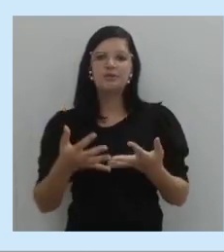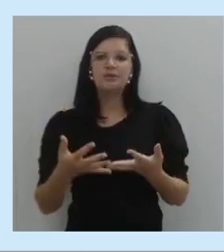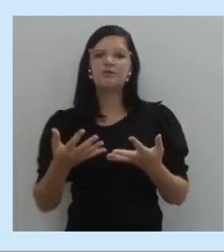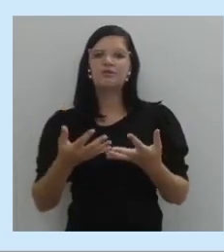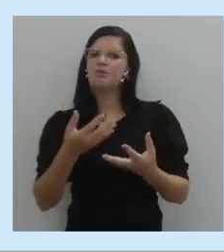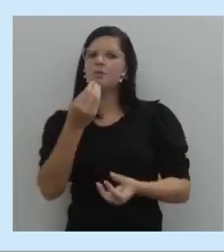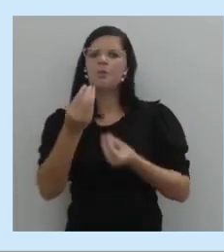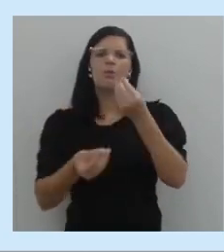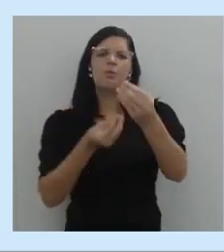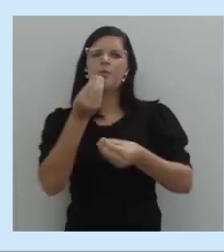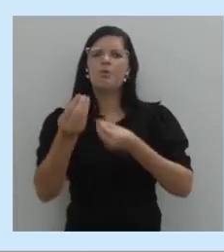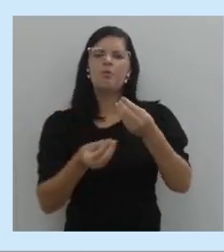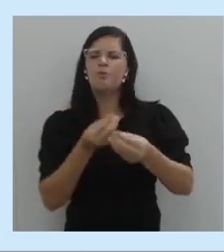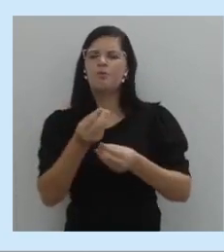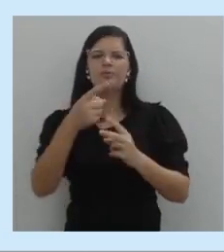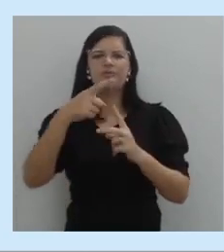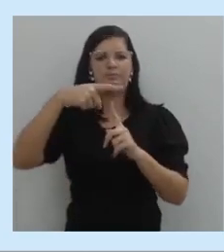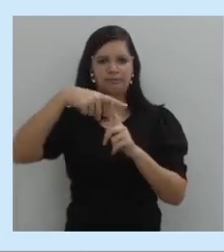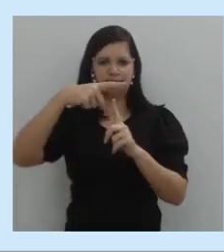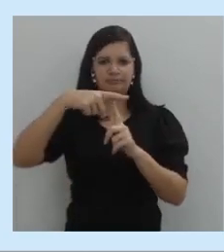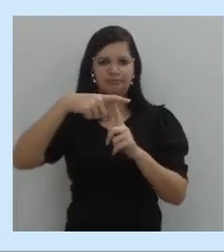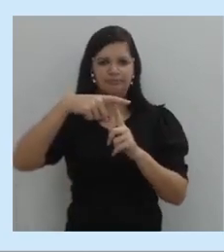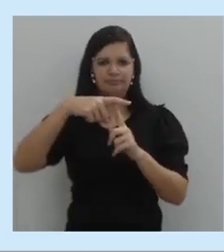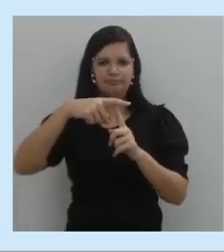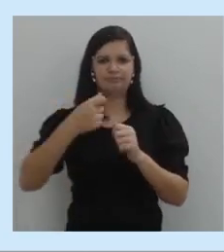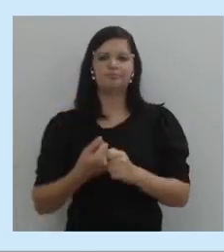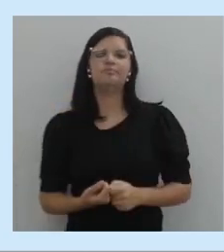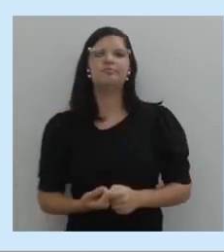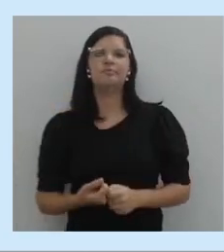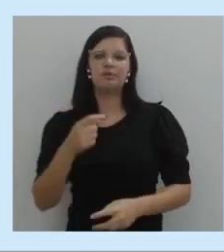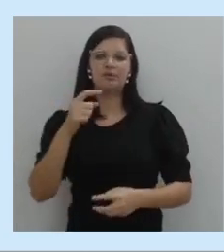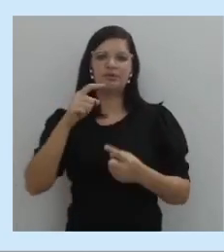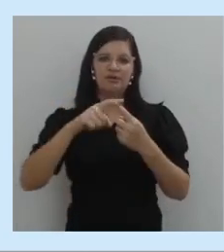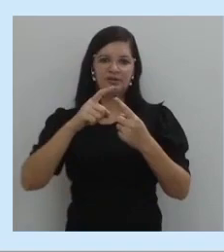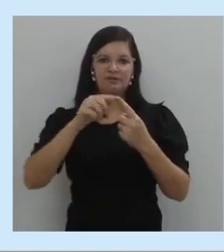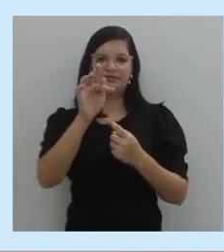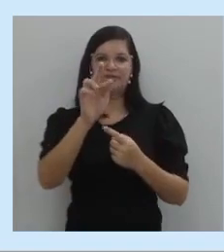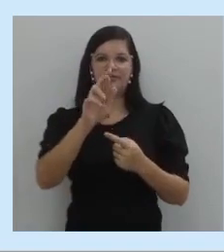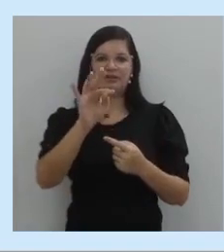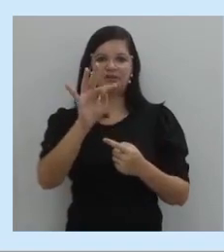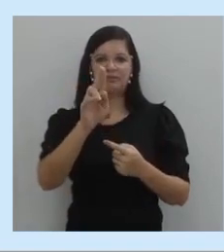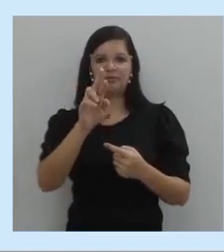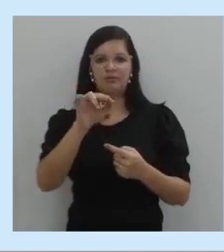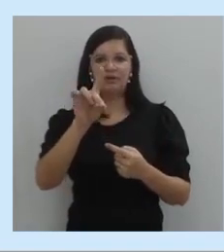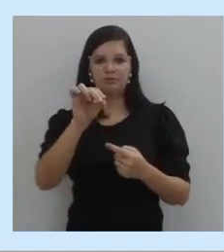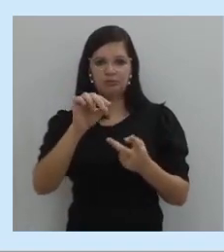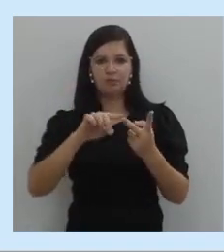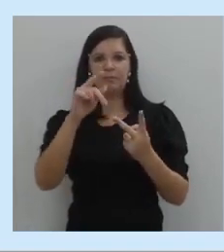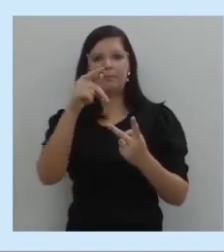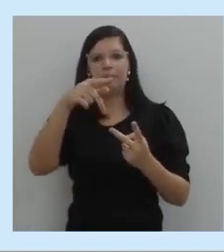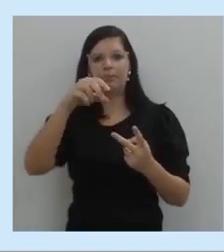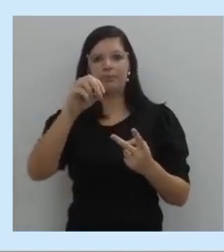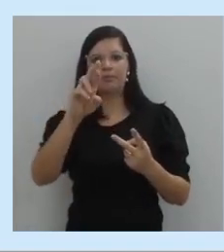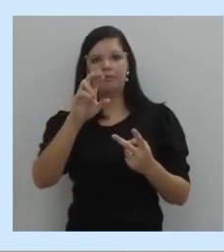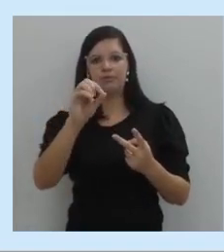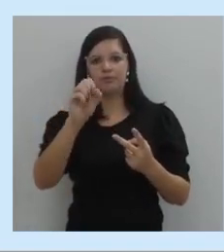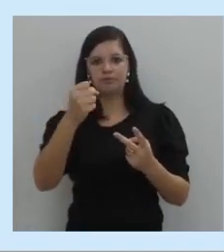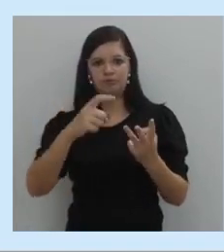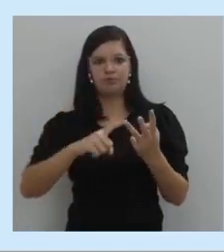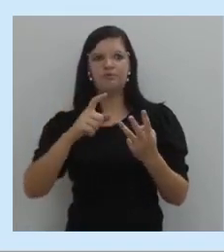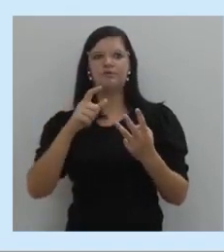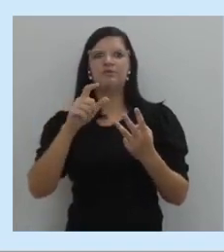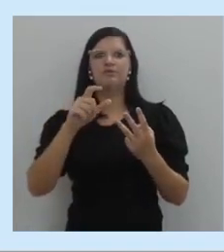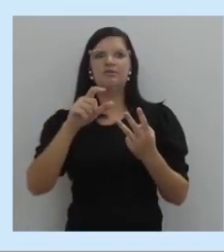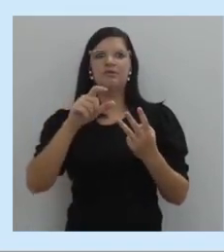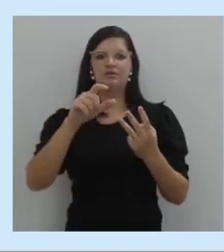a classificação dos tipos de aquífero. Eu falei sobre fraturado, poroso e kárstico, tá? Que é o que a gente acompanha na